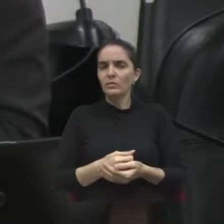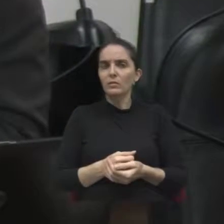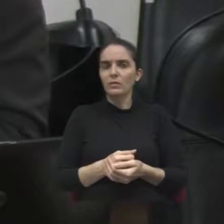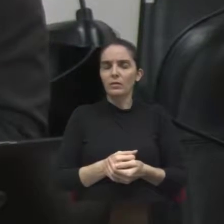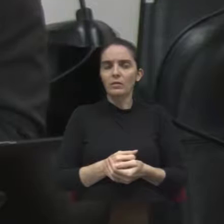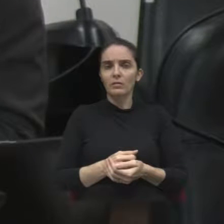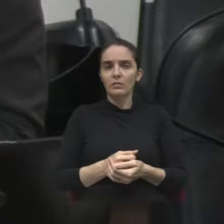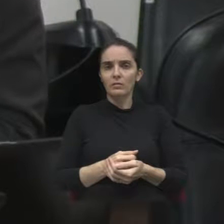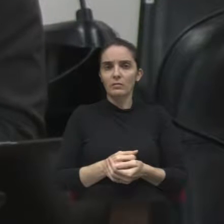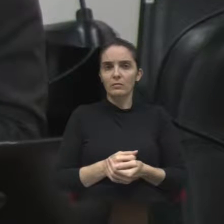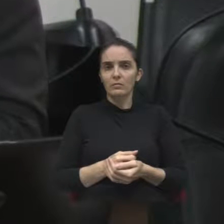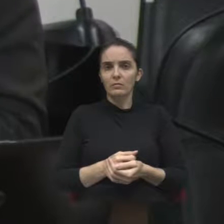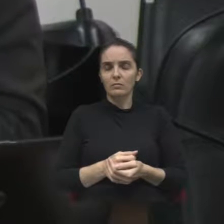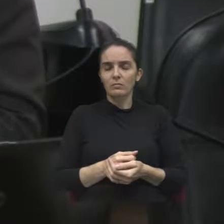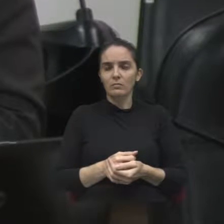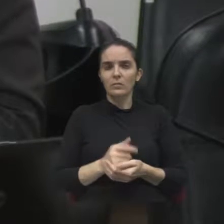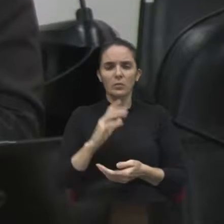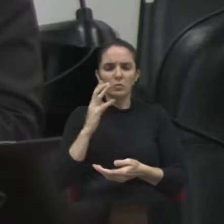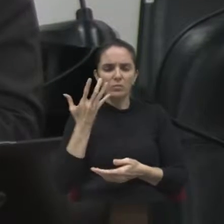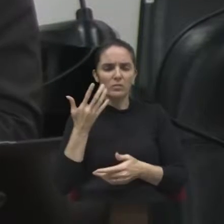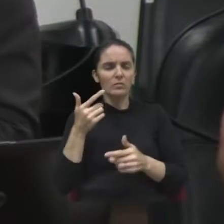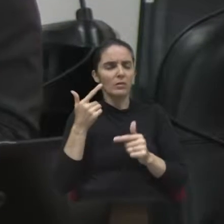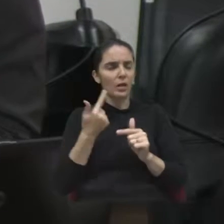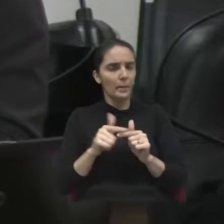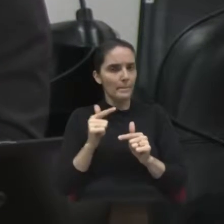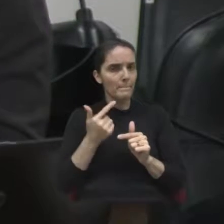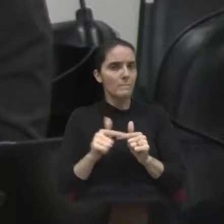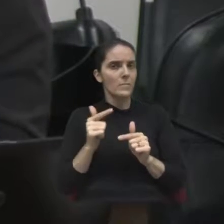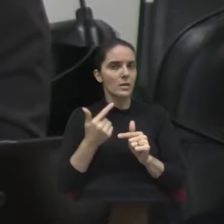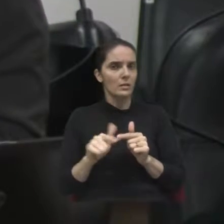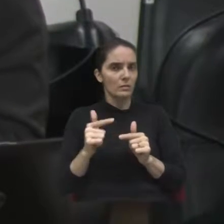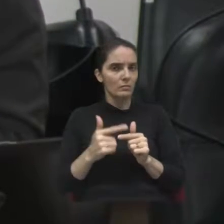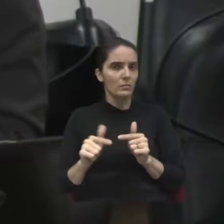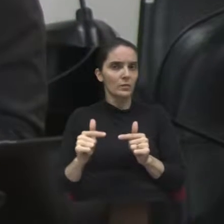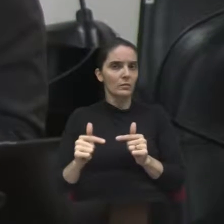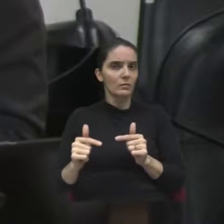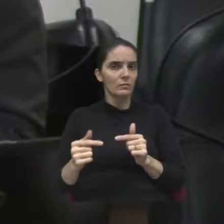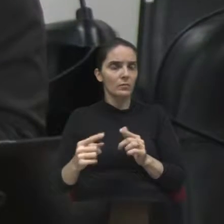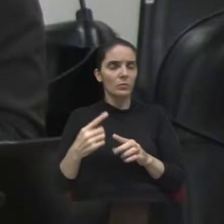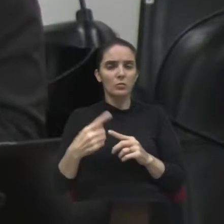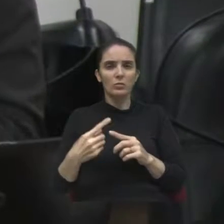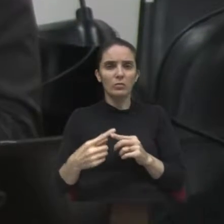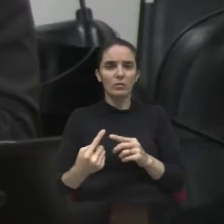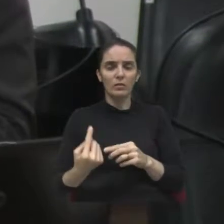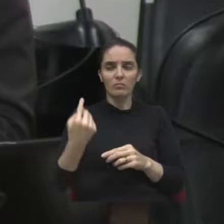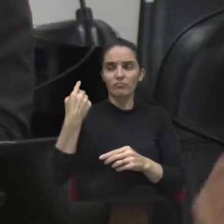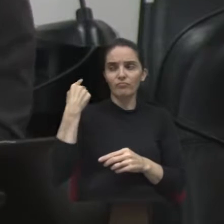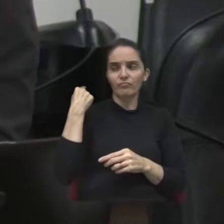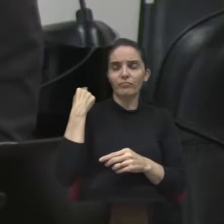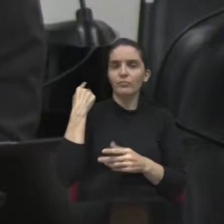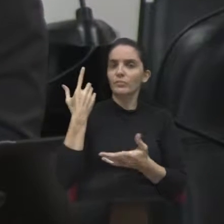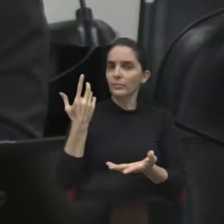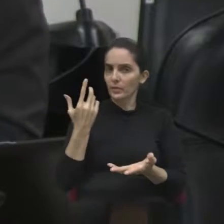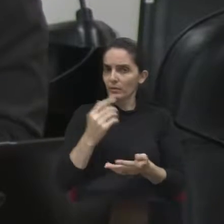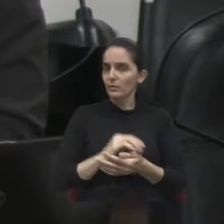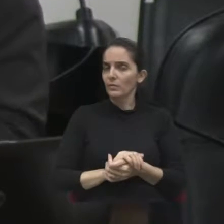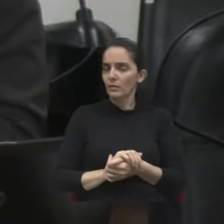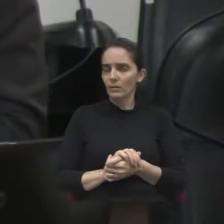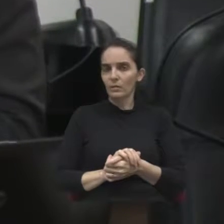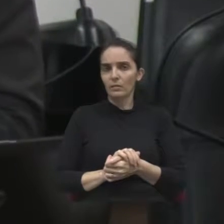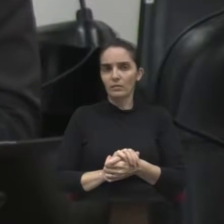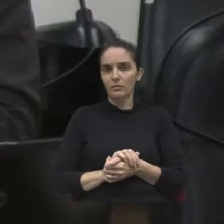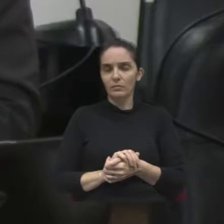as consequências de um passado não muito recente, não muito distante,